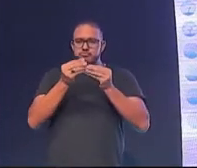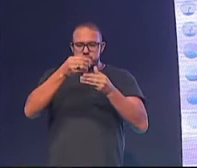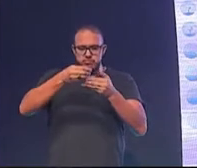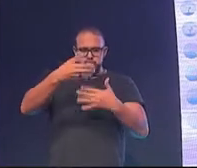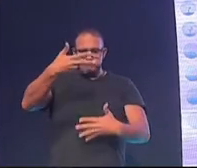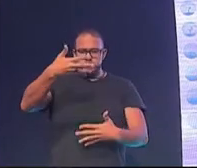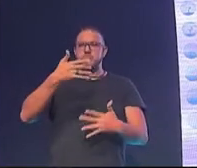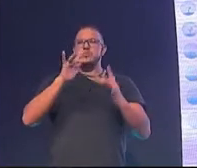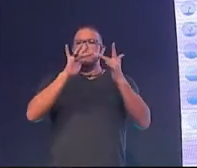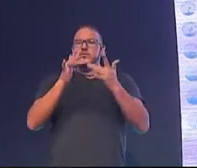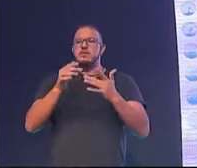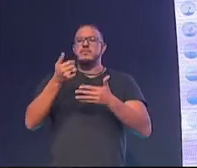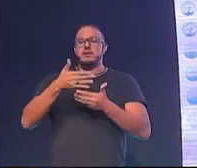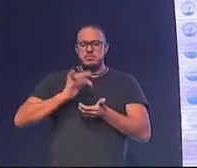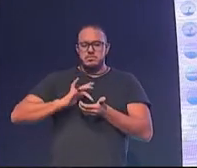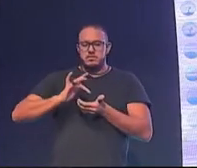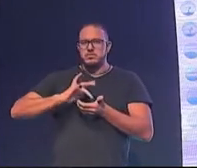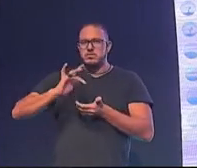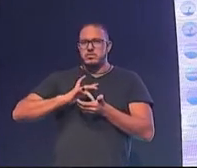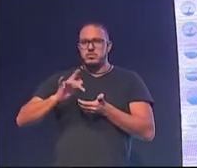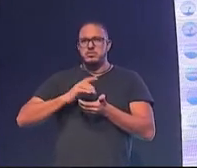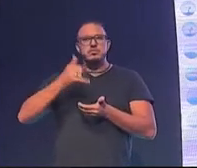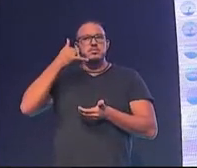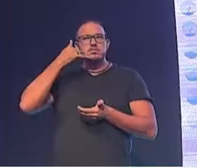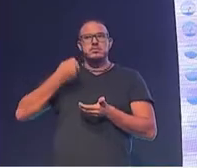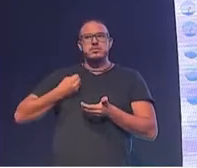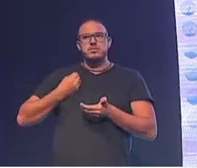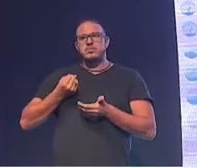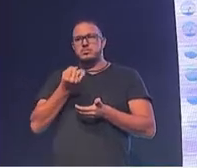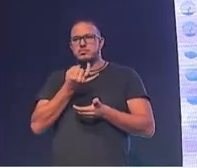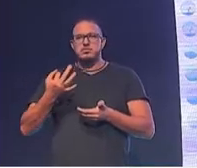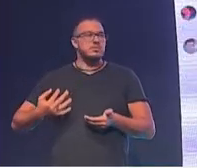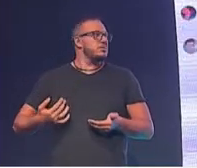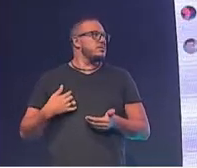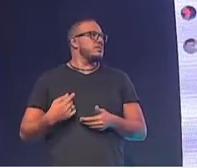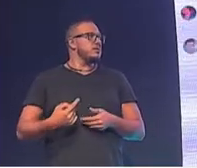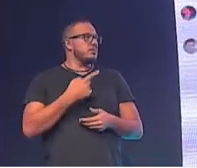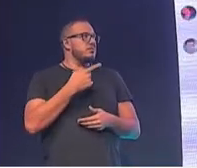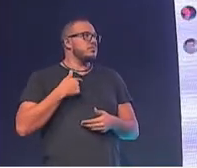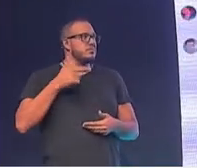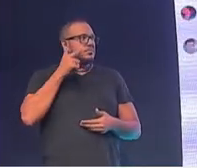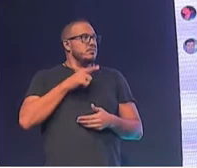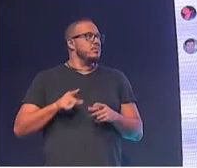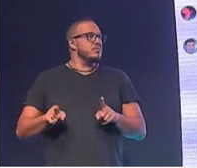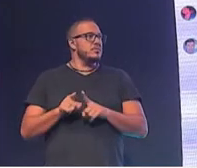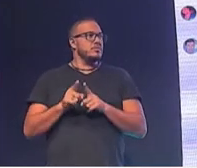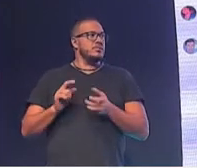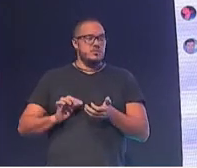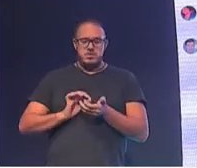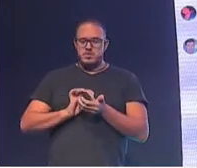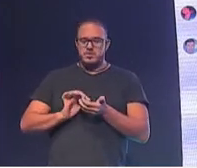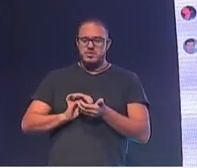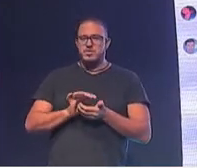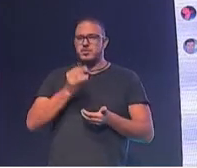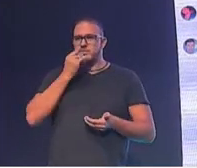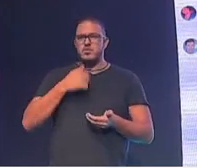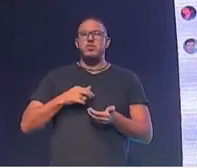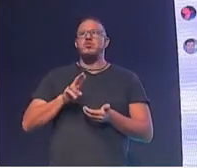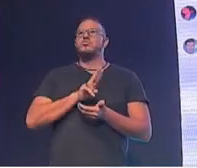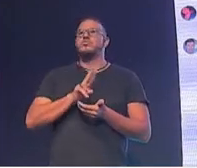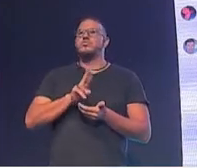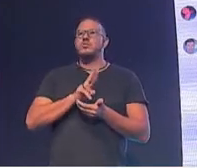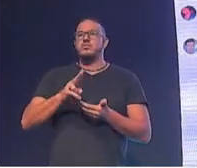meus contatos na minha agenda do celular também. Olha só, tá vendo ali? Ele também consegue, ó, eu coloco aqui o nome da